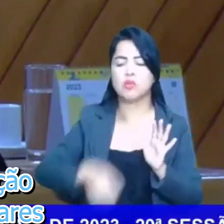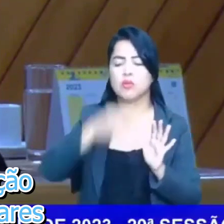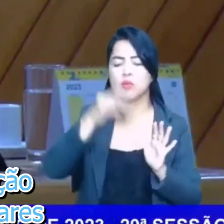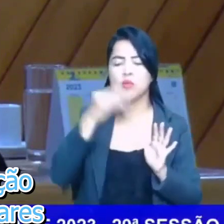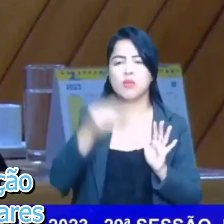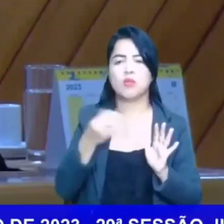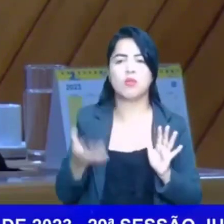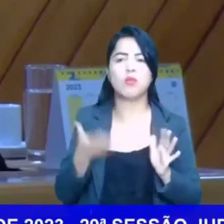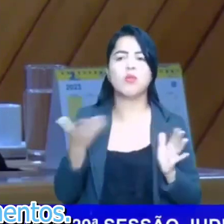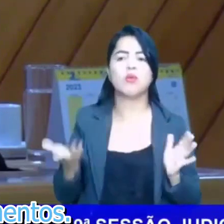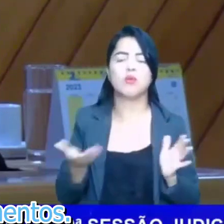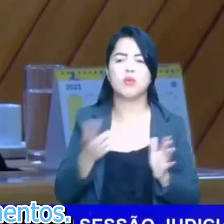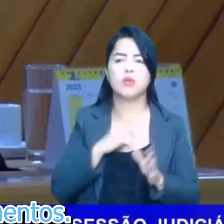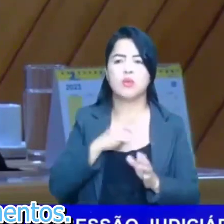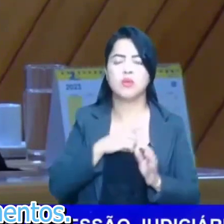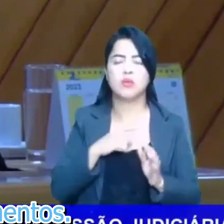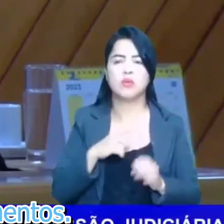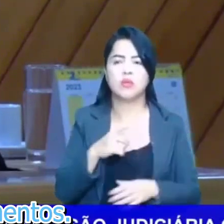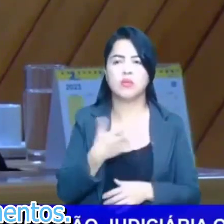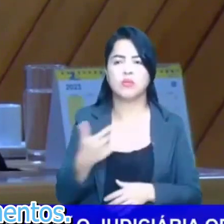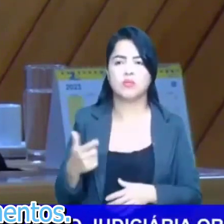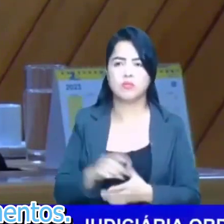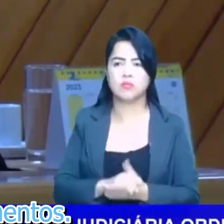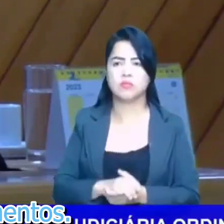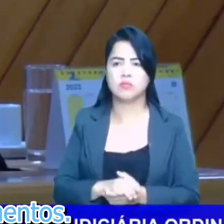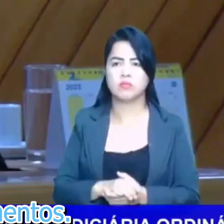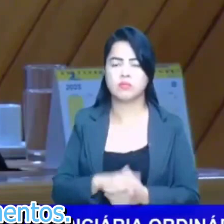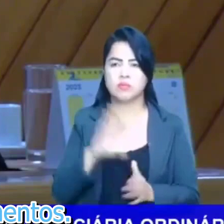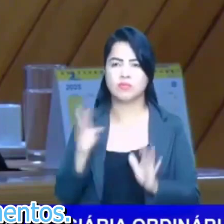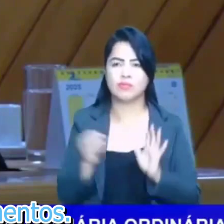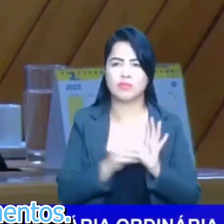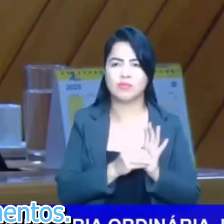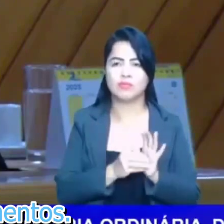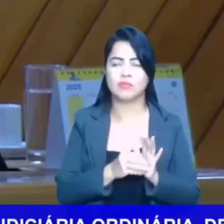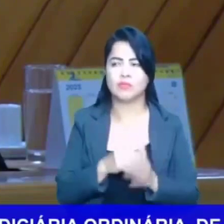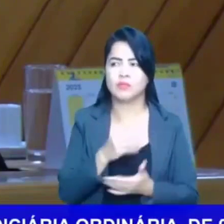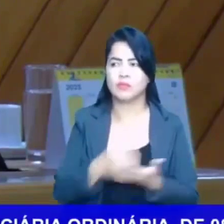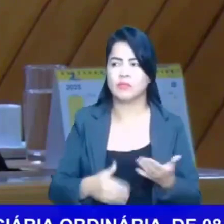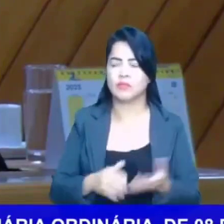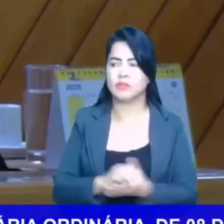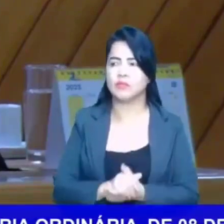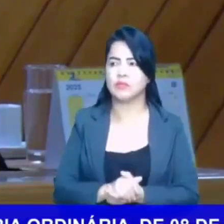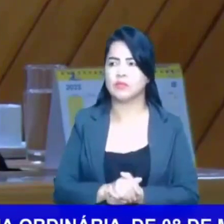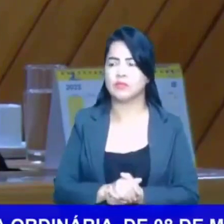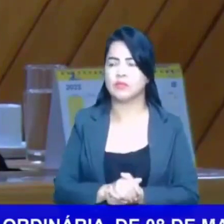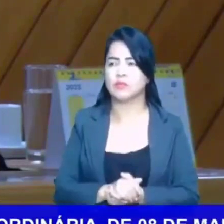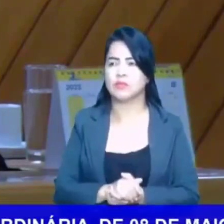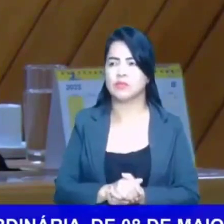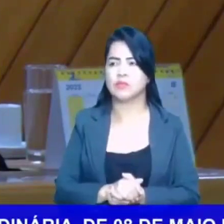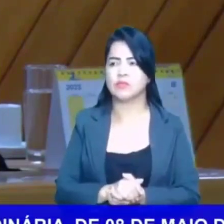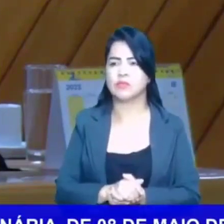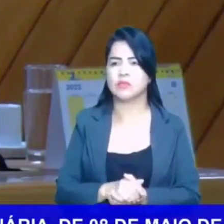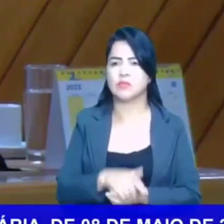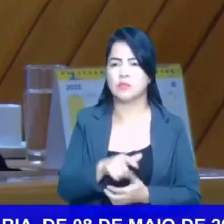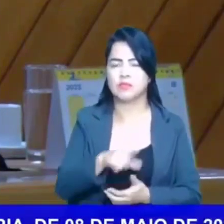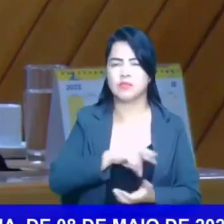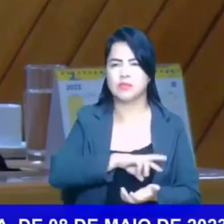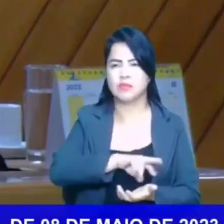acolhimento das preliminares e a improcedência dos pedidos e anexaram os instrumentos. E aí